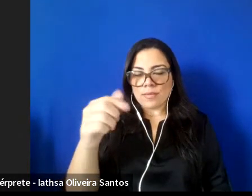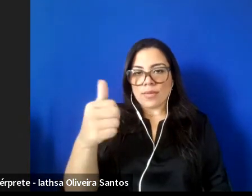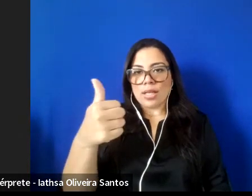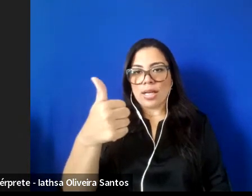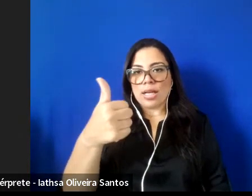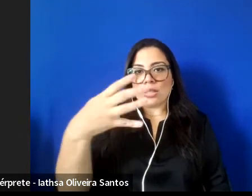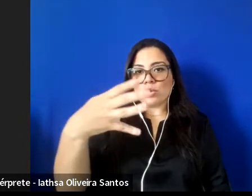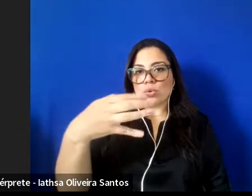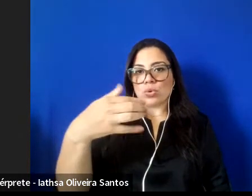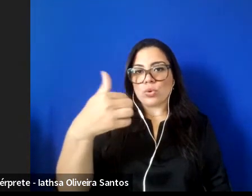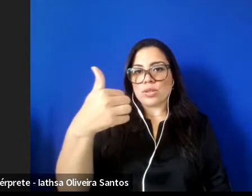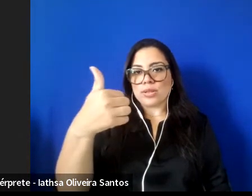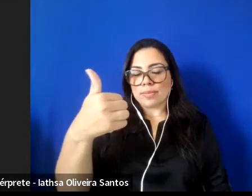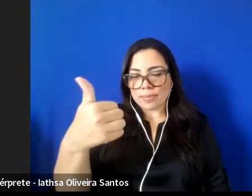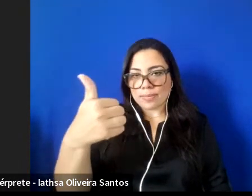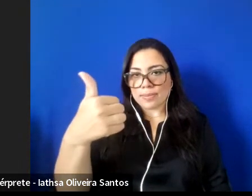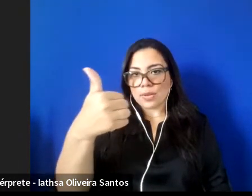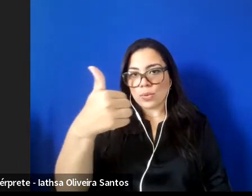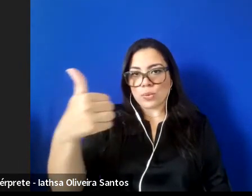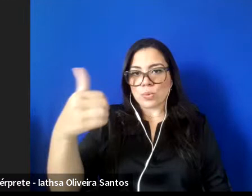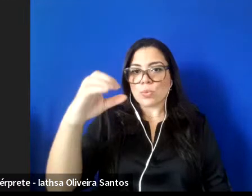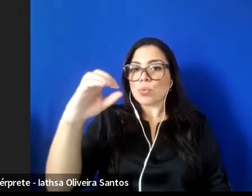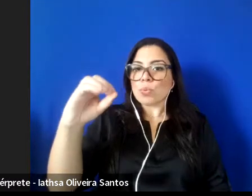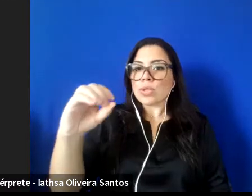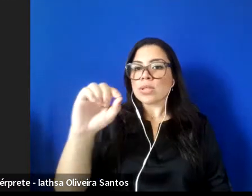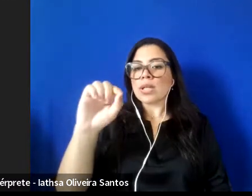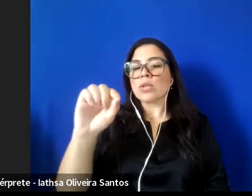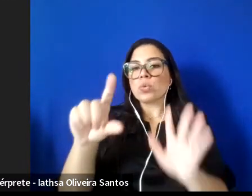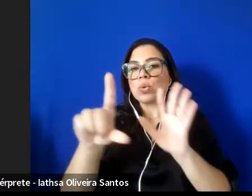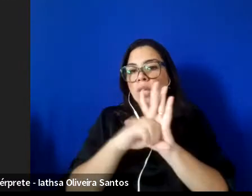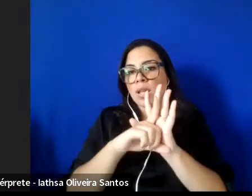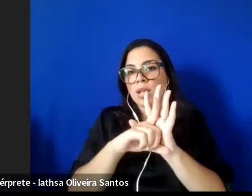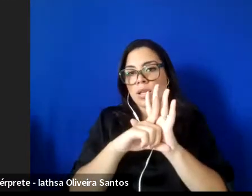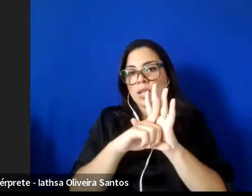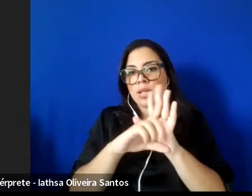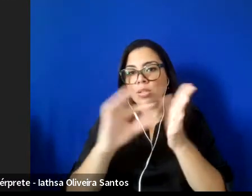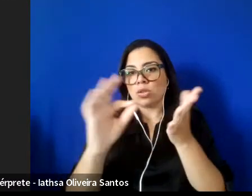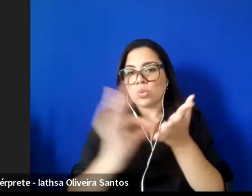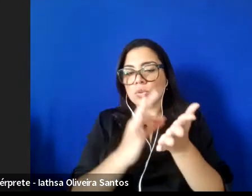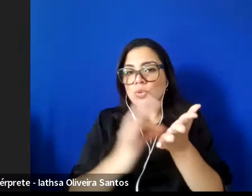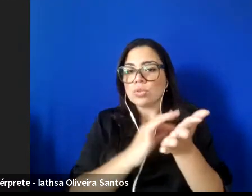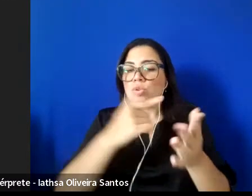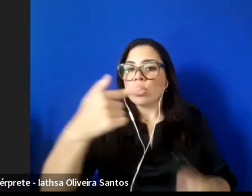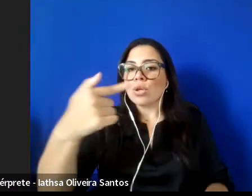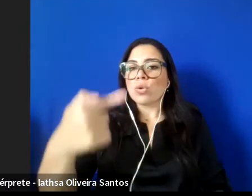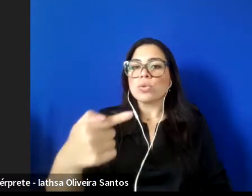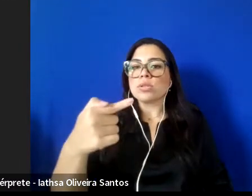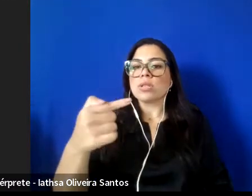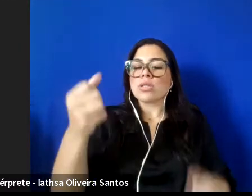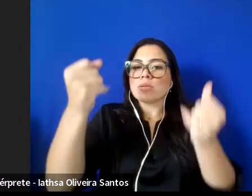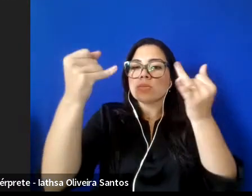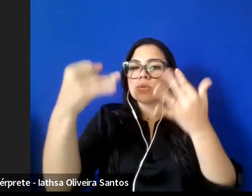14.010, ela conteve um dispositivo expresso, artigo 7º, dizendo que